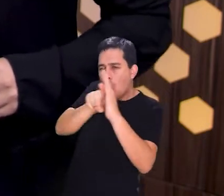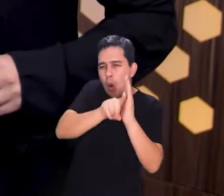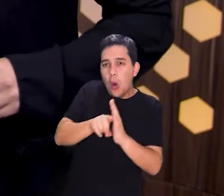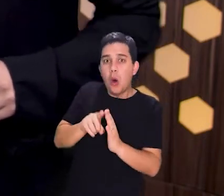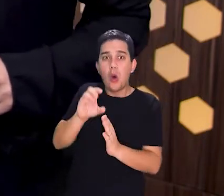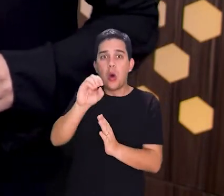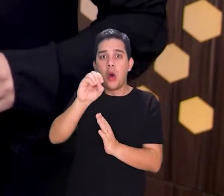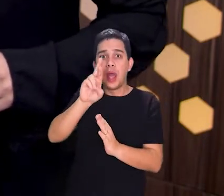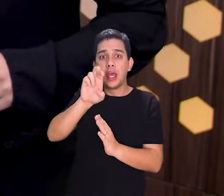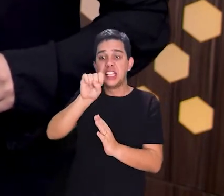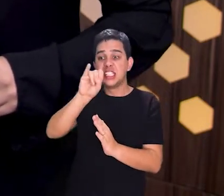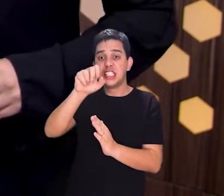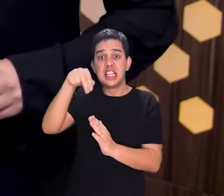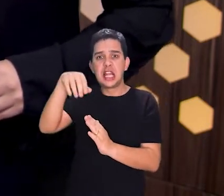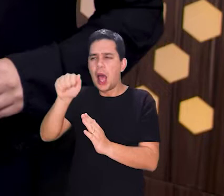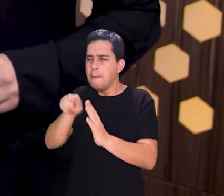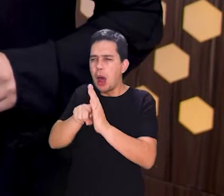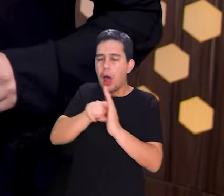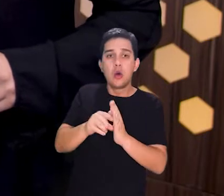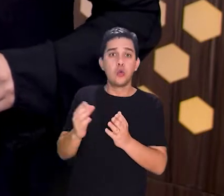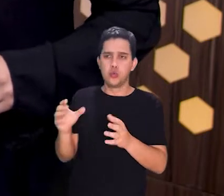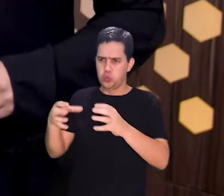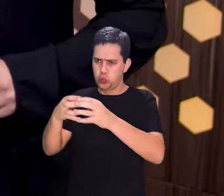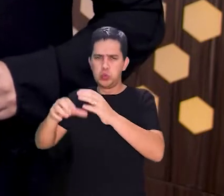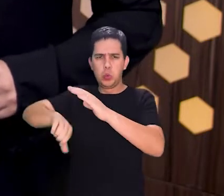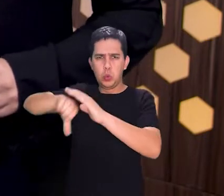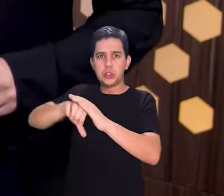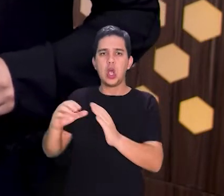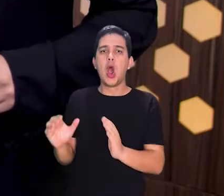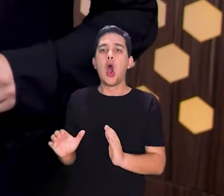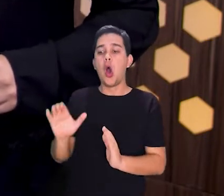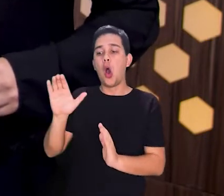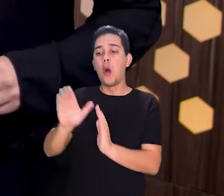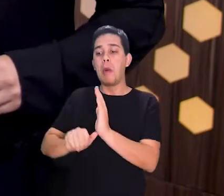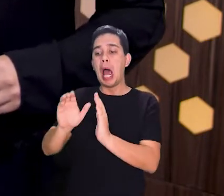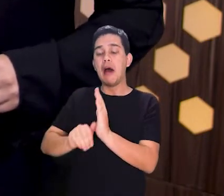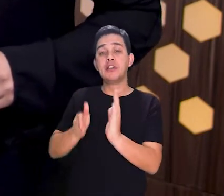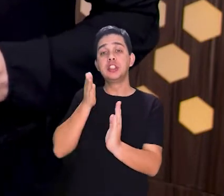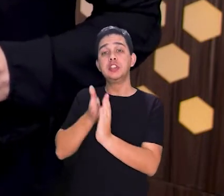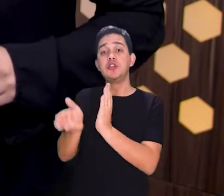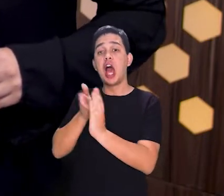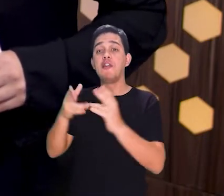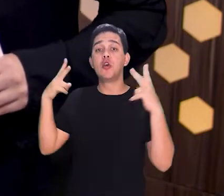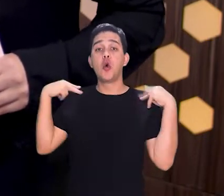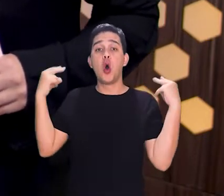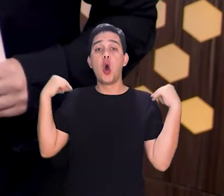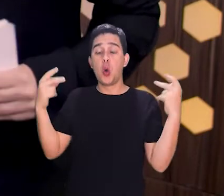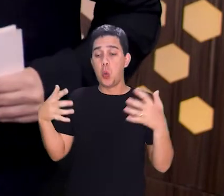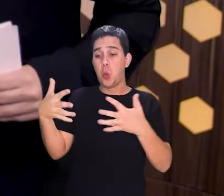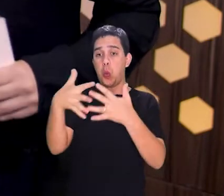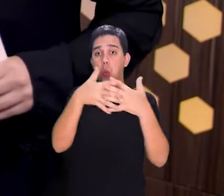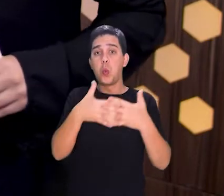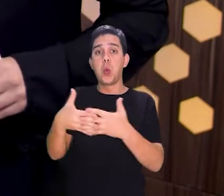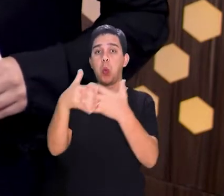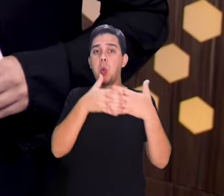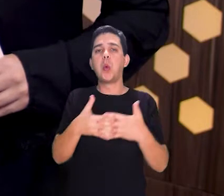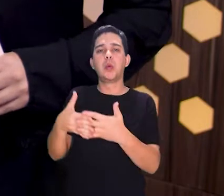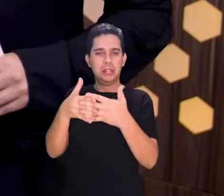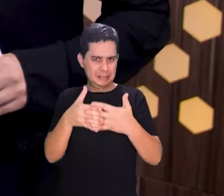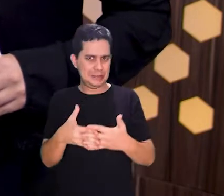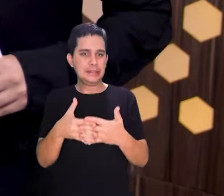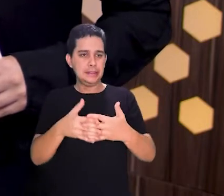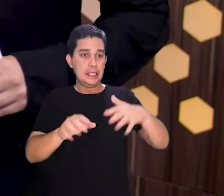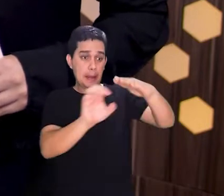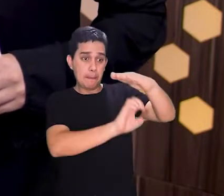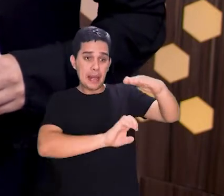especializado em roubo de cargas. Segundo a investigação, o bando furtou 200 toneladas de resina PET de uma sociedade empresária.